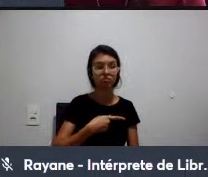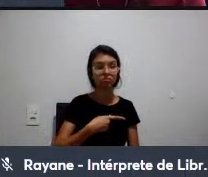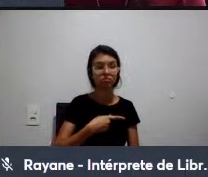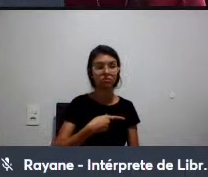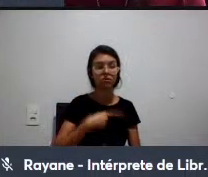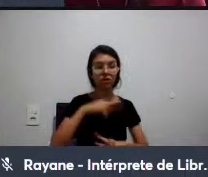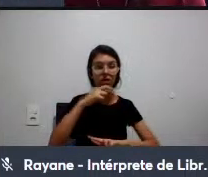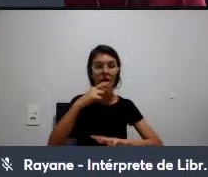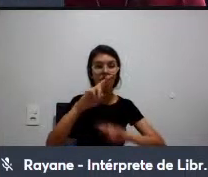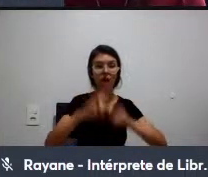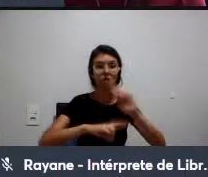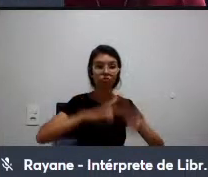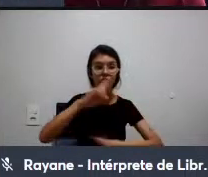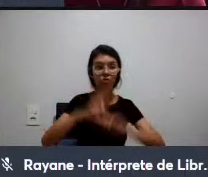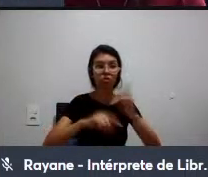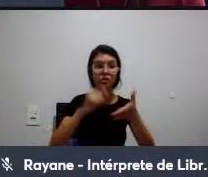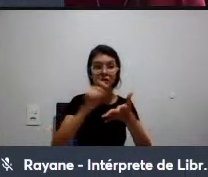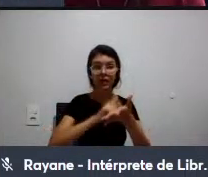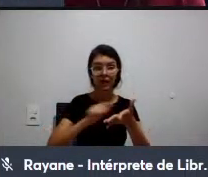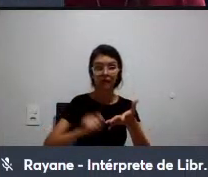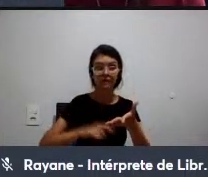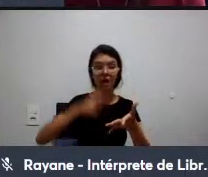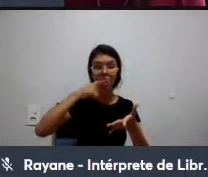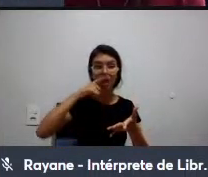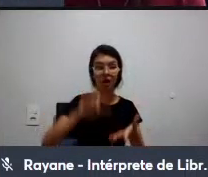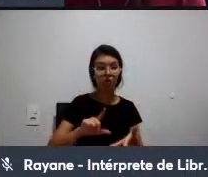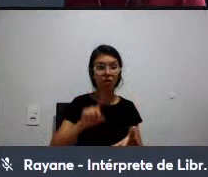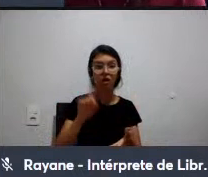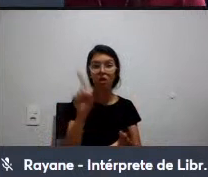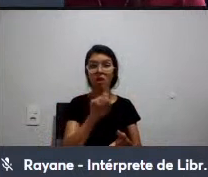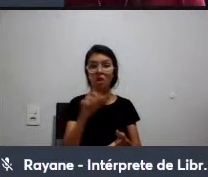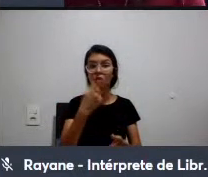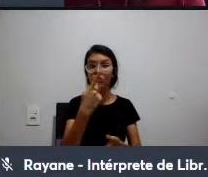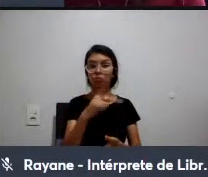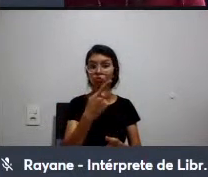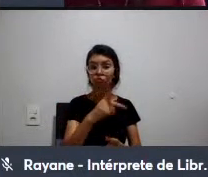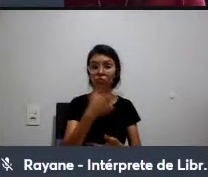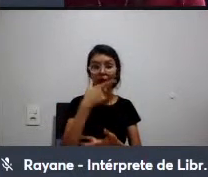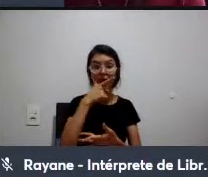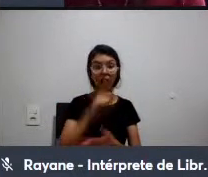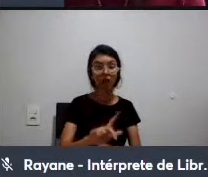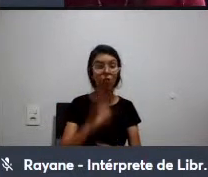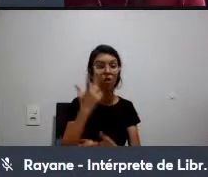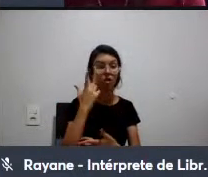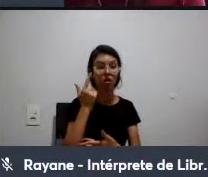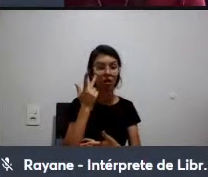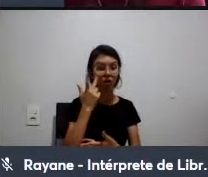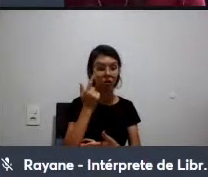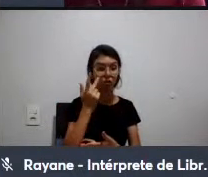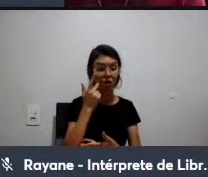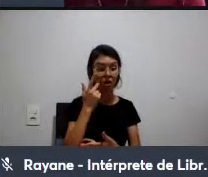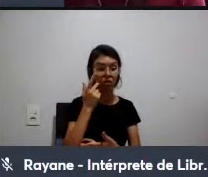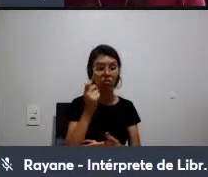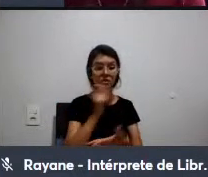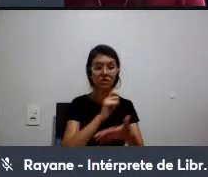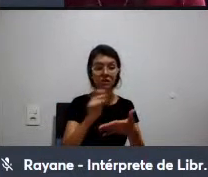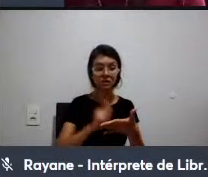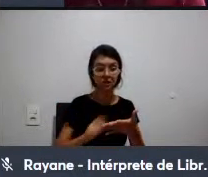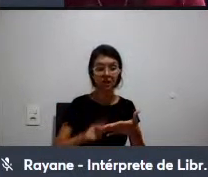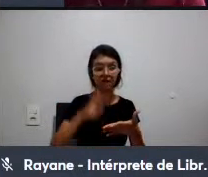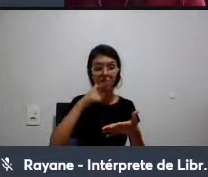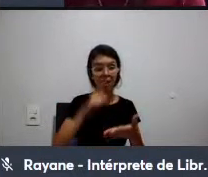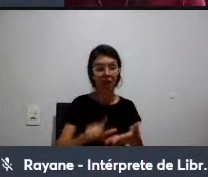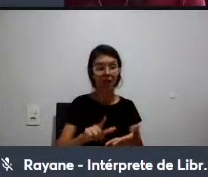relacionadas a escrever em uma língua que não é a sua língua materna, escrever em uma língua que não é a sua primeira